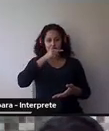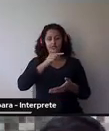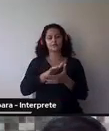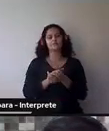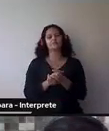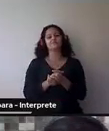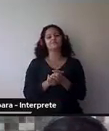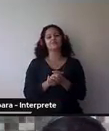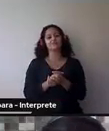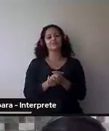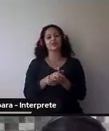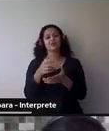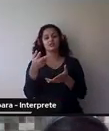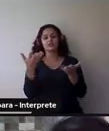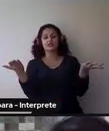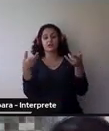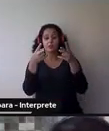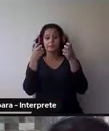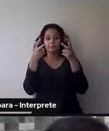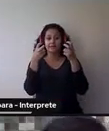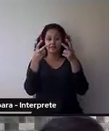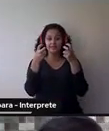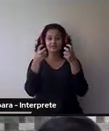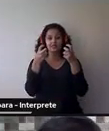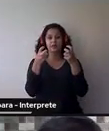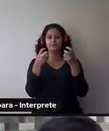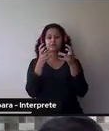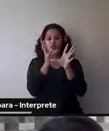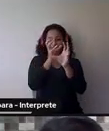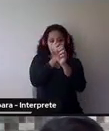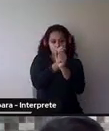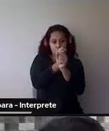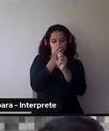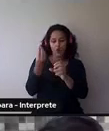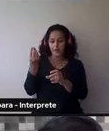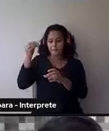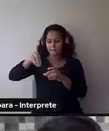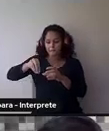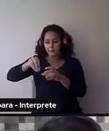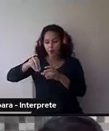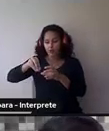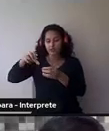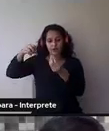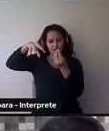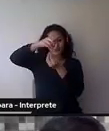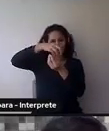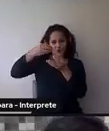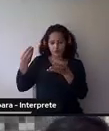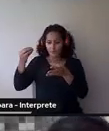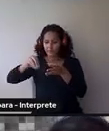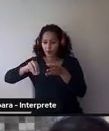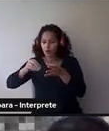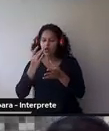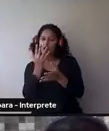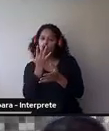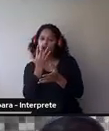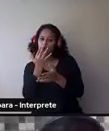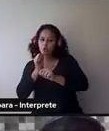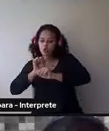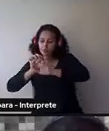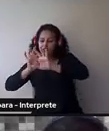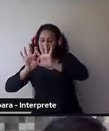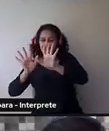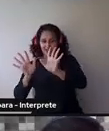gente vê que ainda continua no tom escuro, e quando adicionado o fungo, essa coloração, no caso do bagaço da cana, ela fica